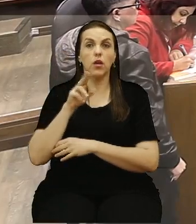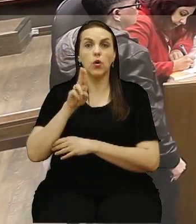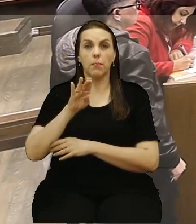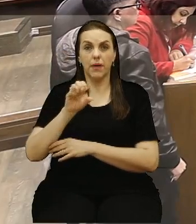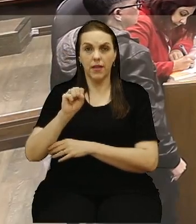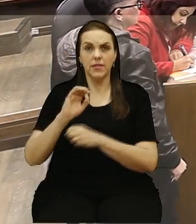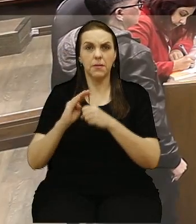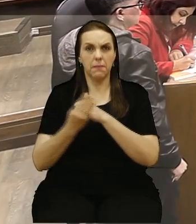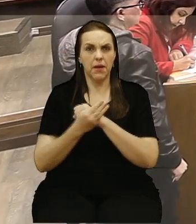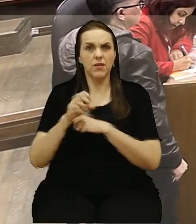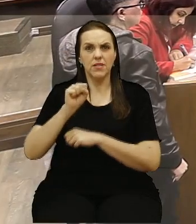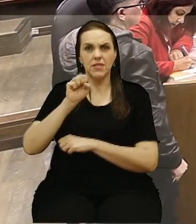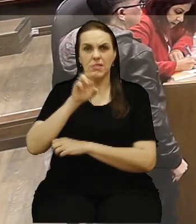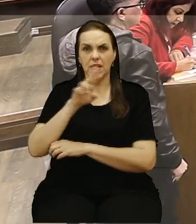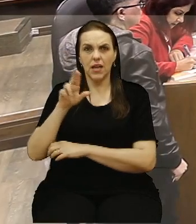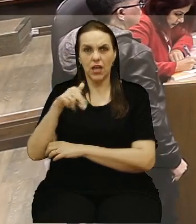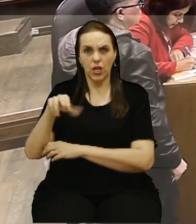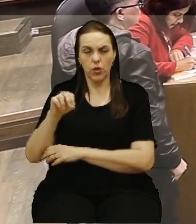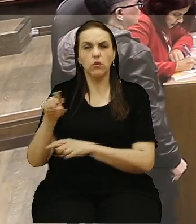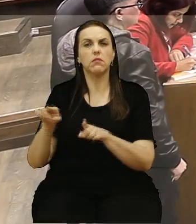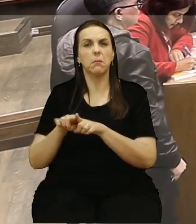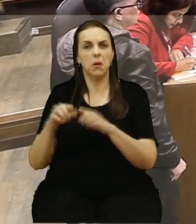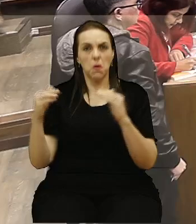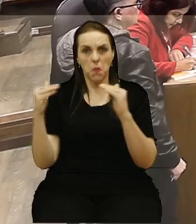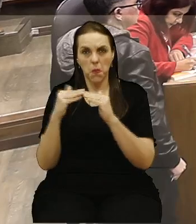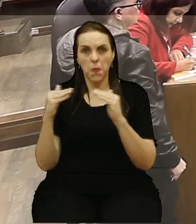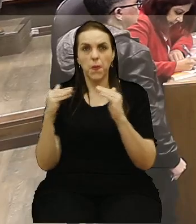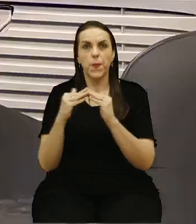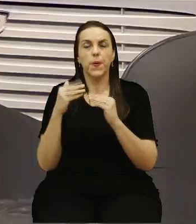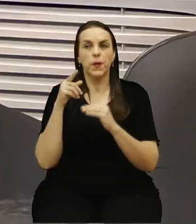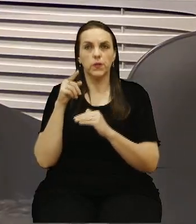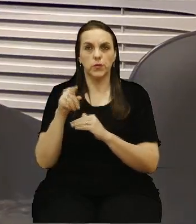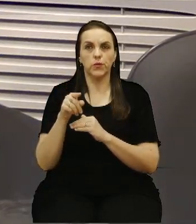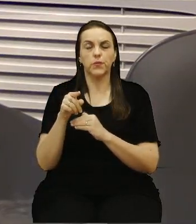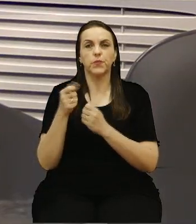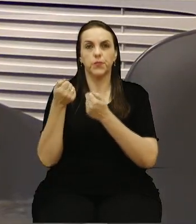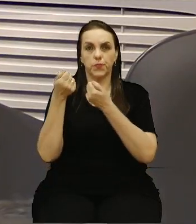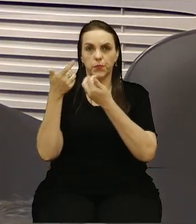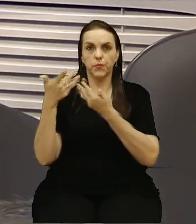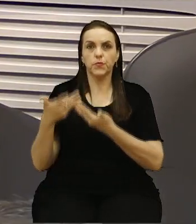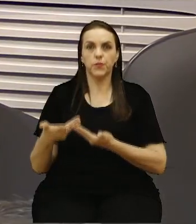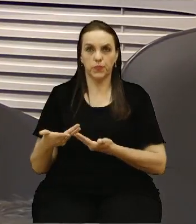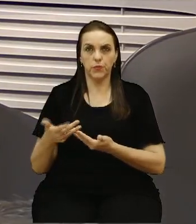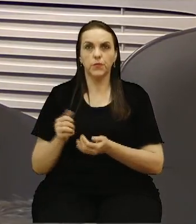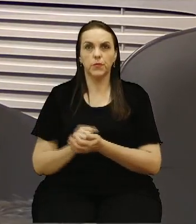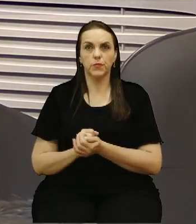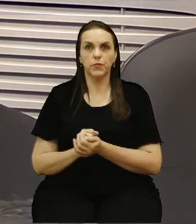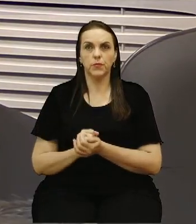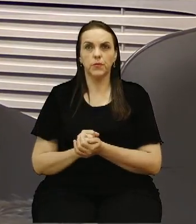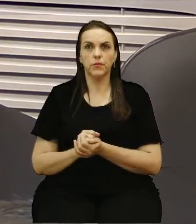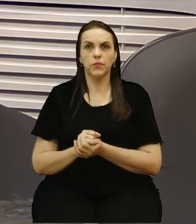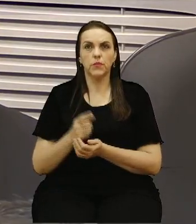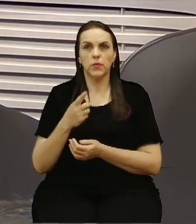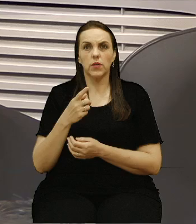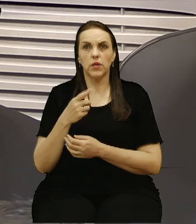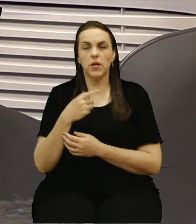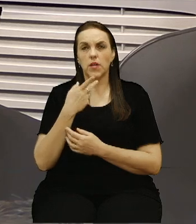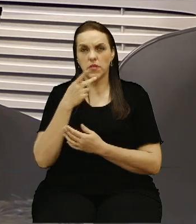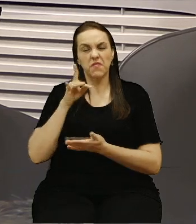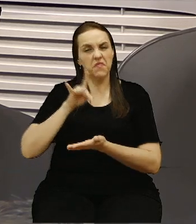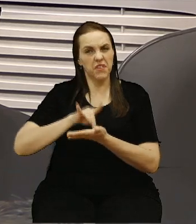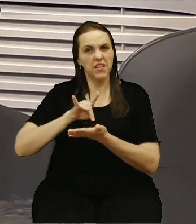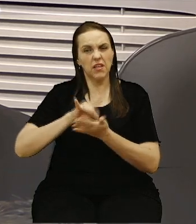né? Concordo com Para declarar voto, vossas considerações, porque de fato confere. O